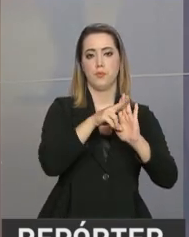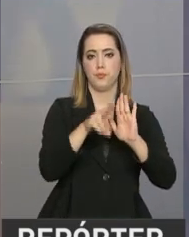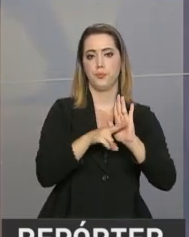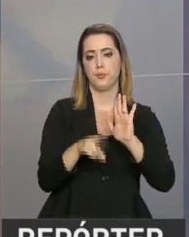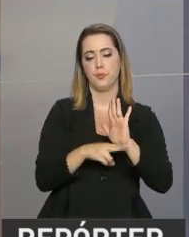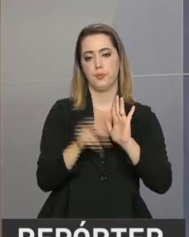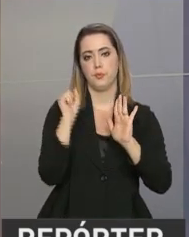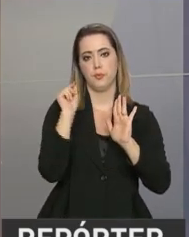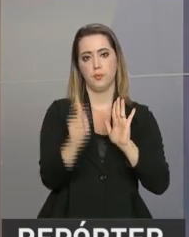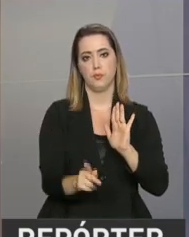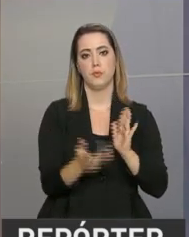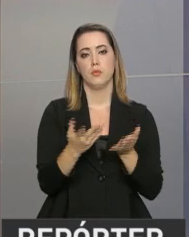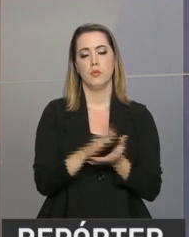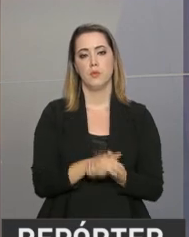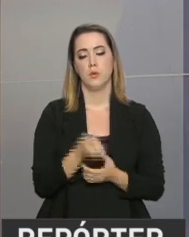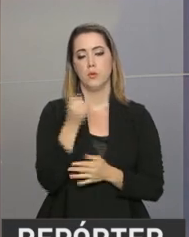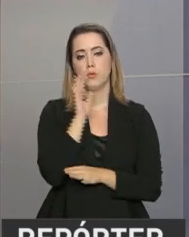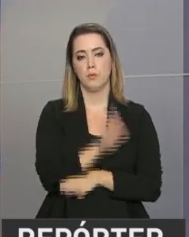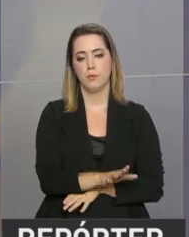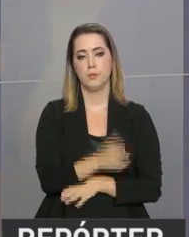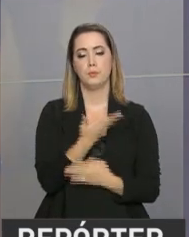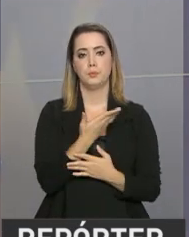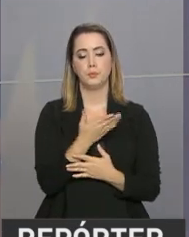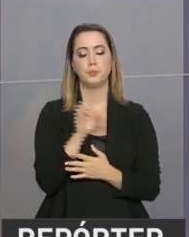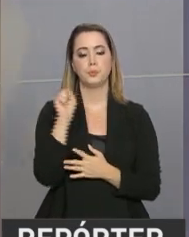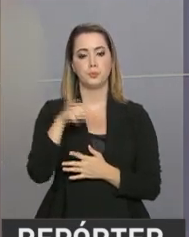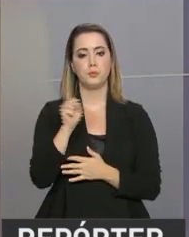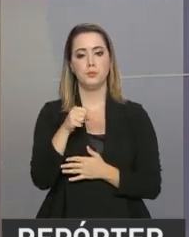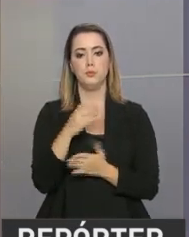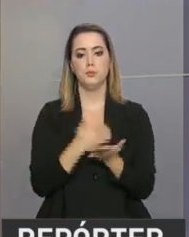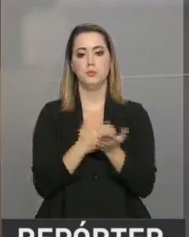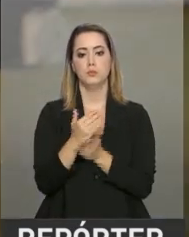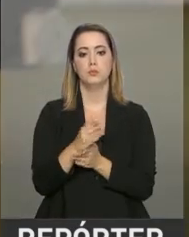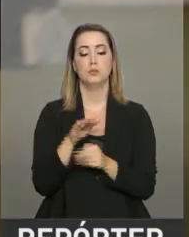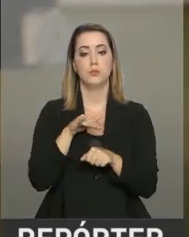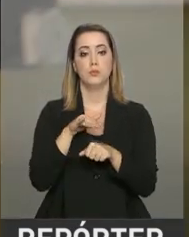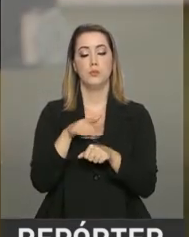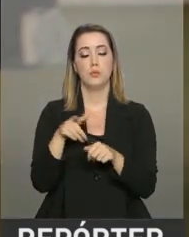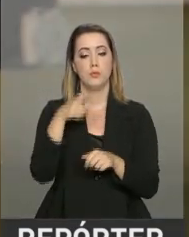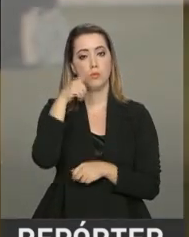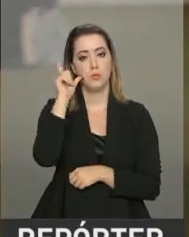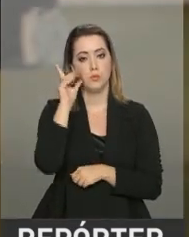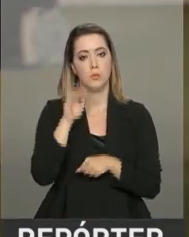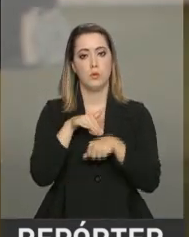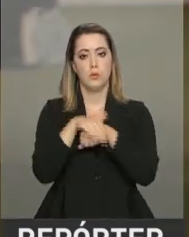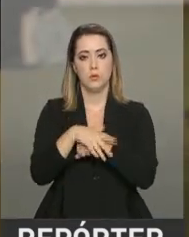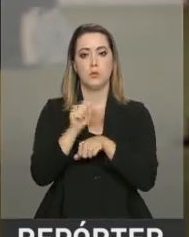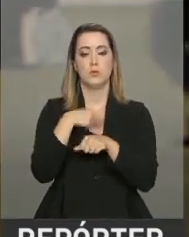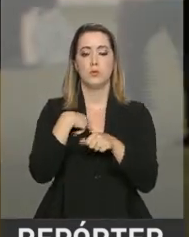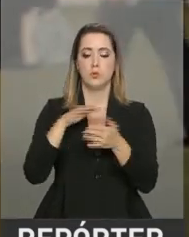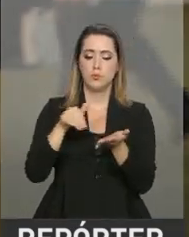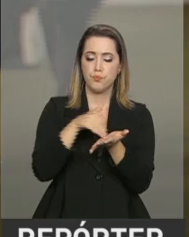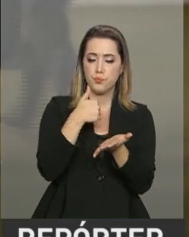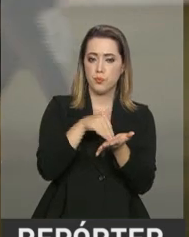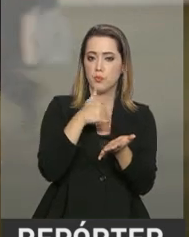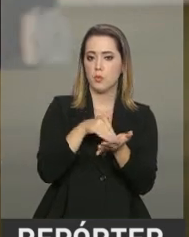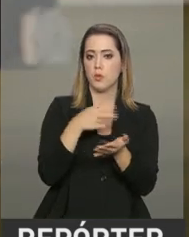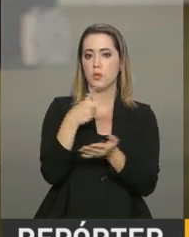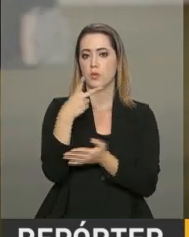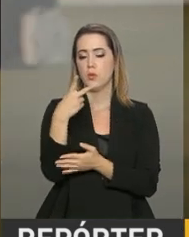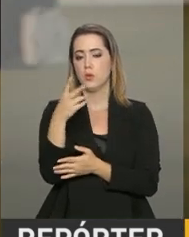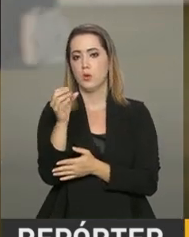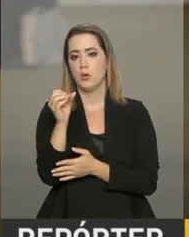tarde boa tarde Zé luí sim tramita assim desde ontem à noite quando ele foi protocolado e recebeu o número